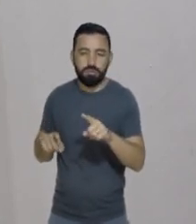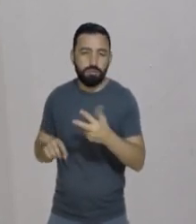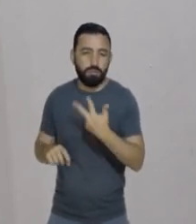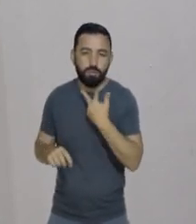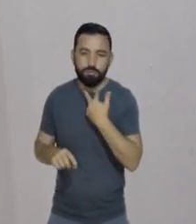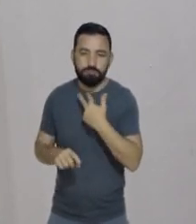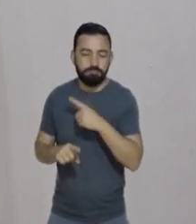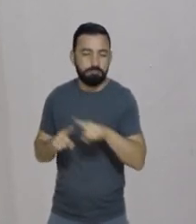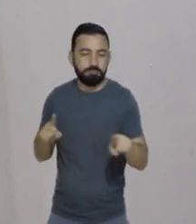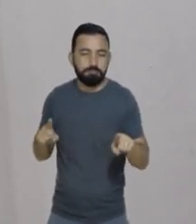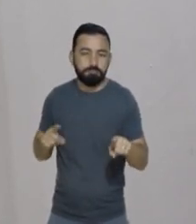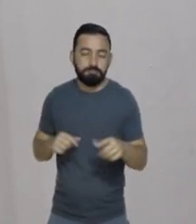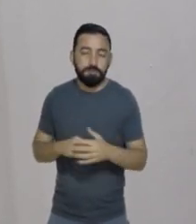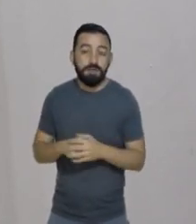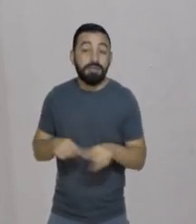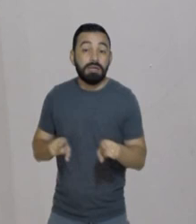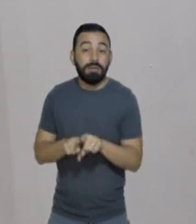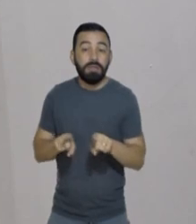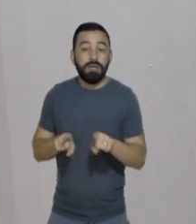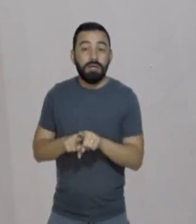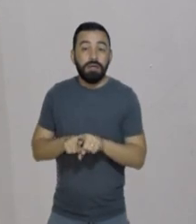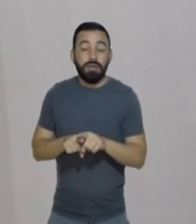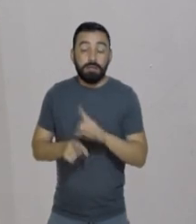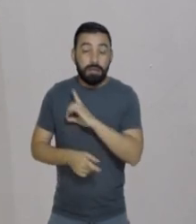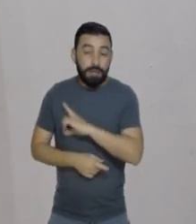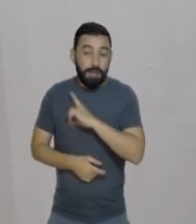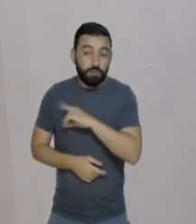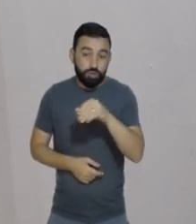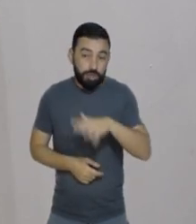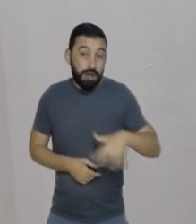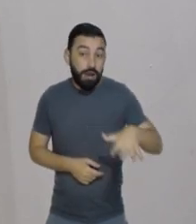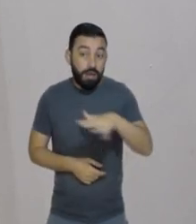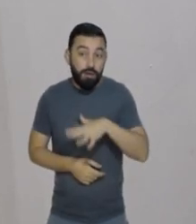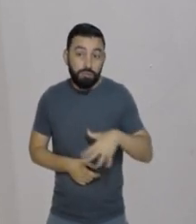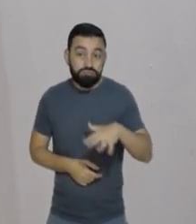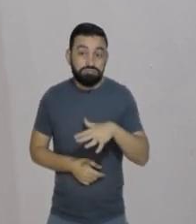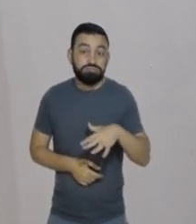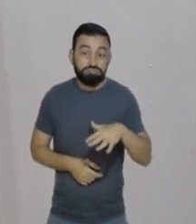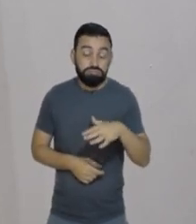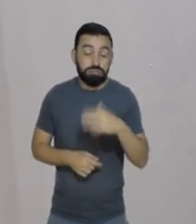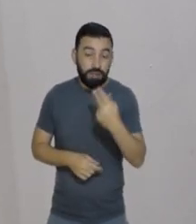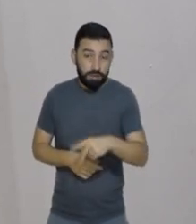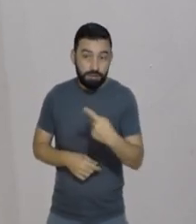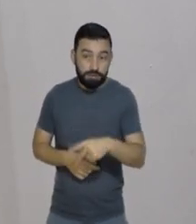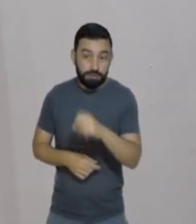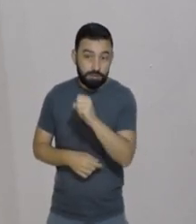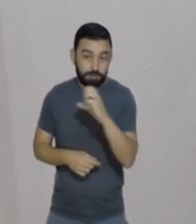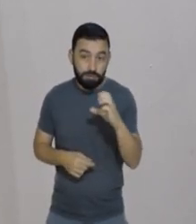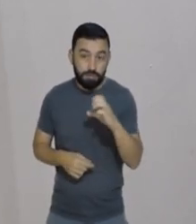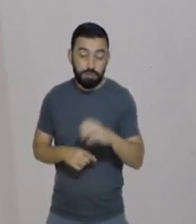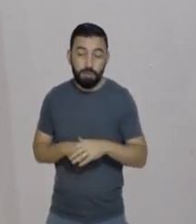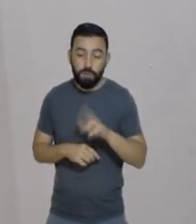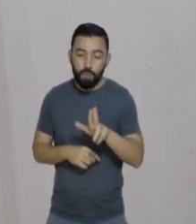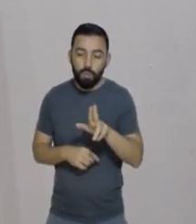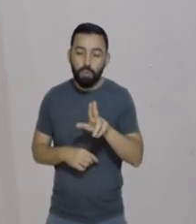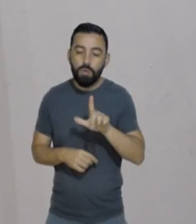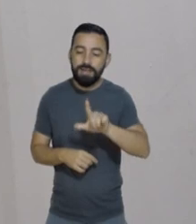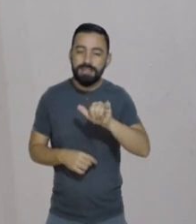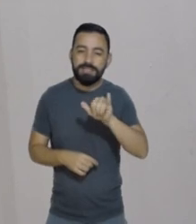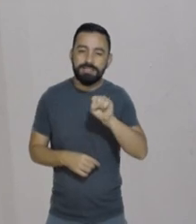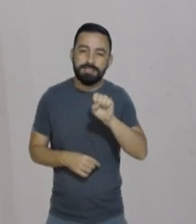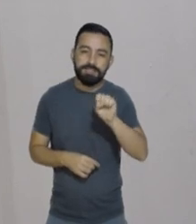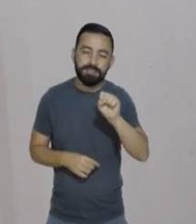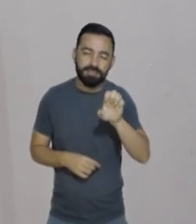nosso reconhecimento também ao delegado-geral da Polícia Civil em Santa Catarina, ao Dr. Ulisses, e